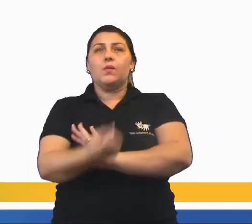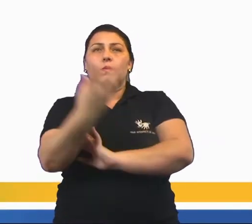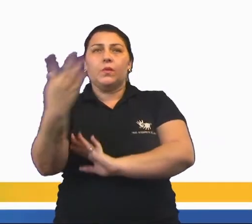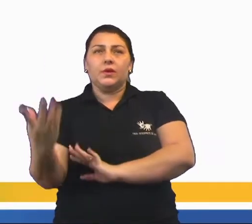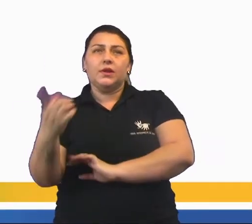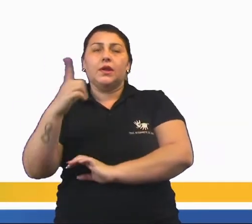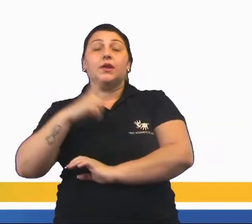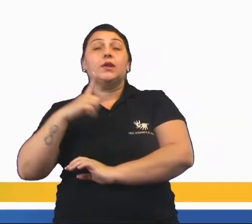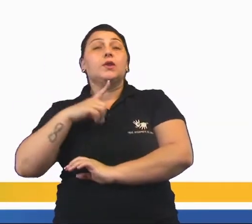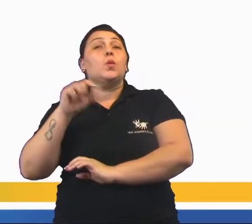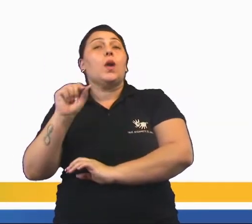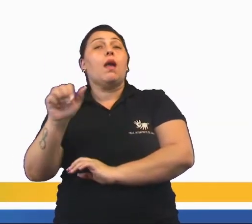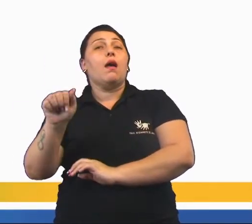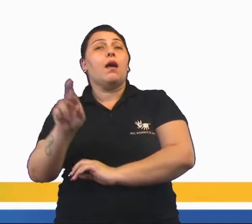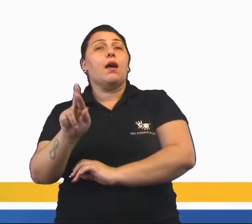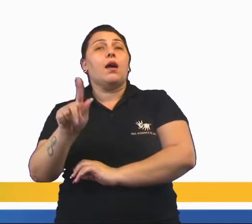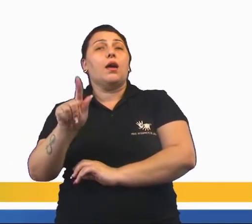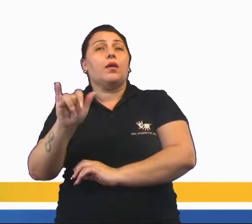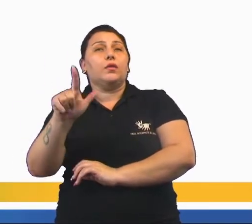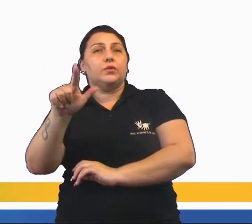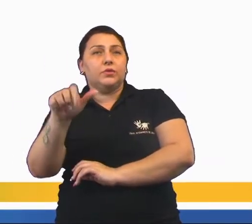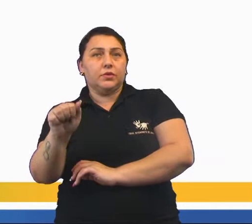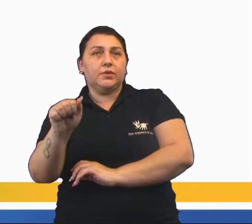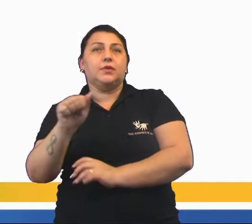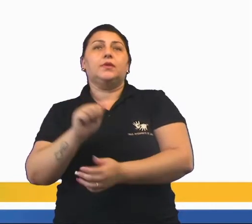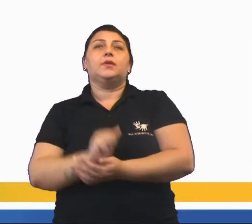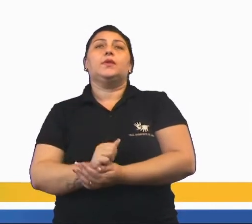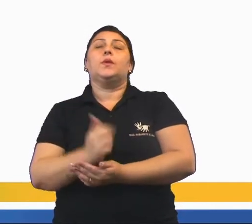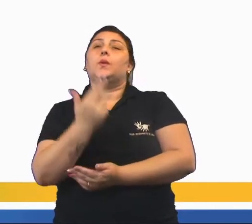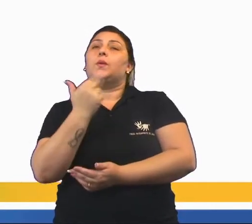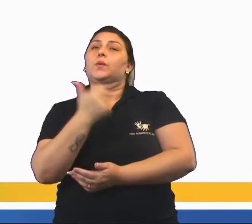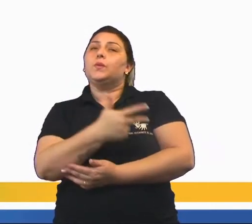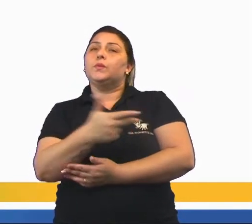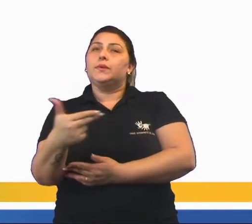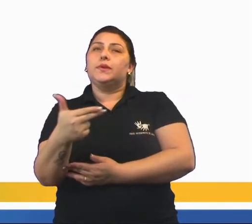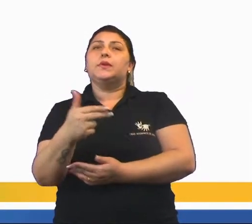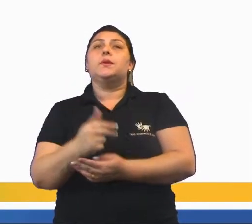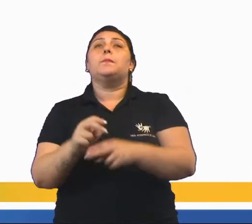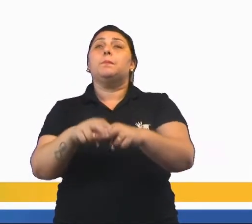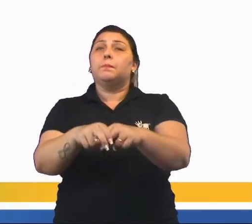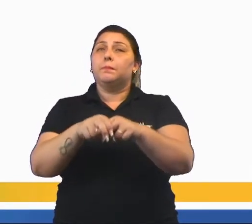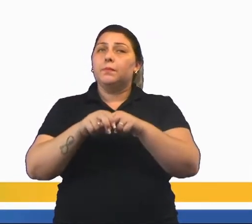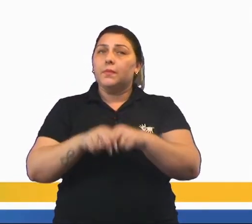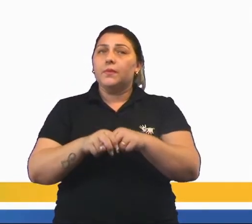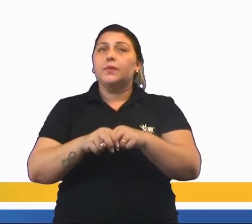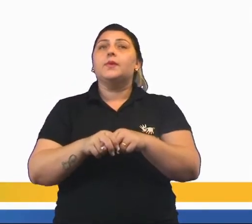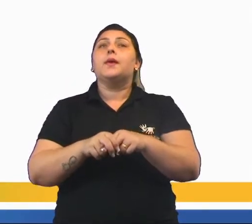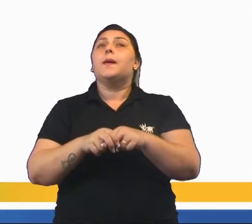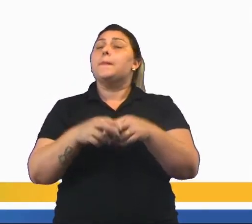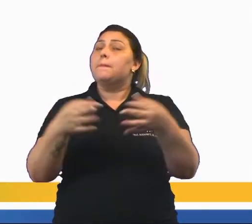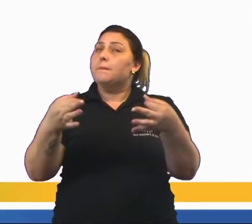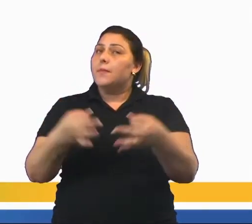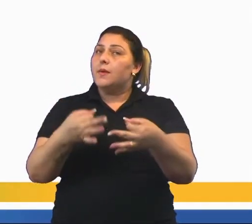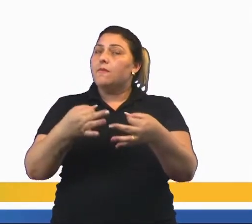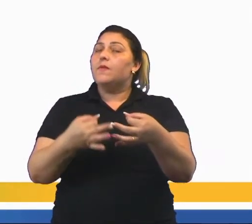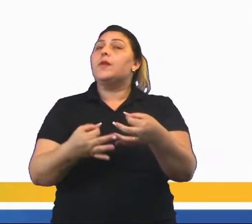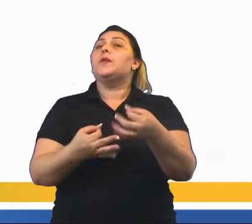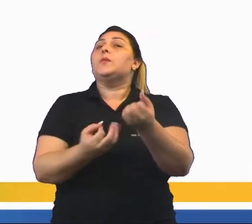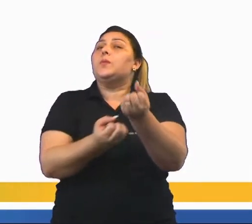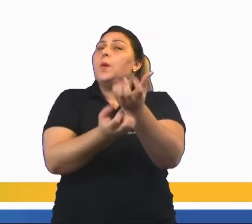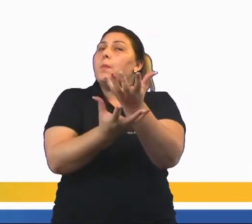e apresentando grande quantidade de argila e nutrientes. Por isso, é ótimo em reter